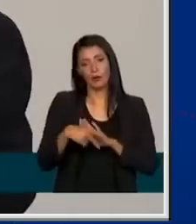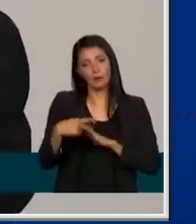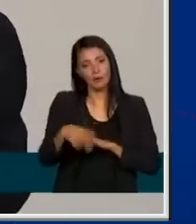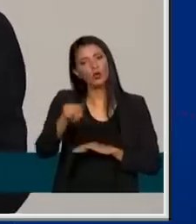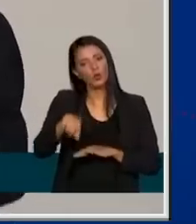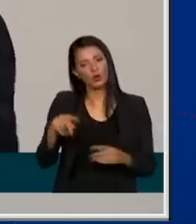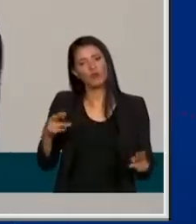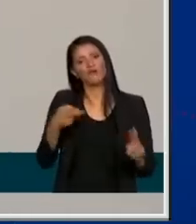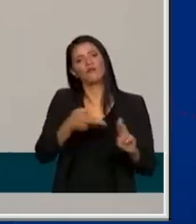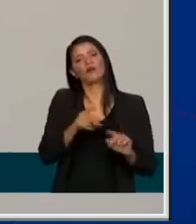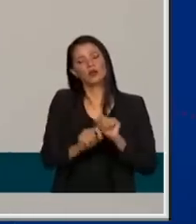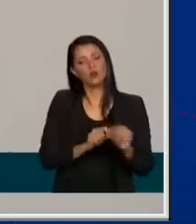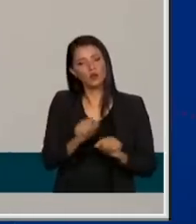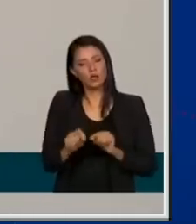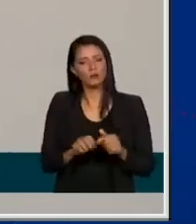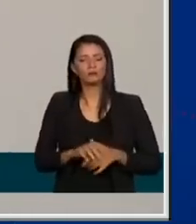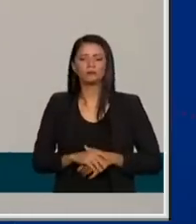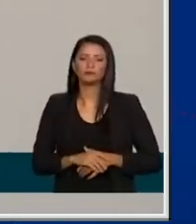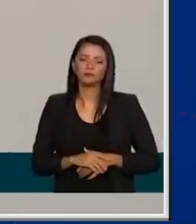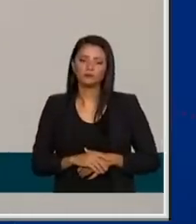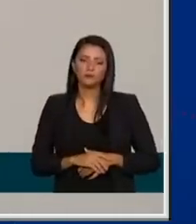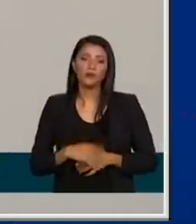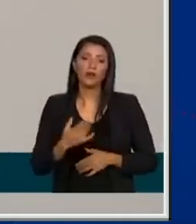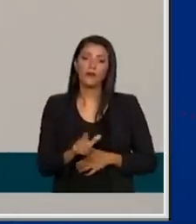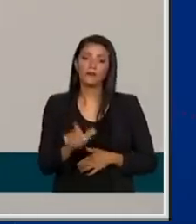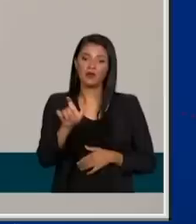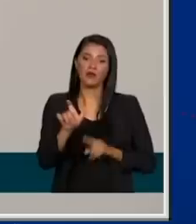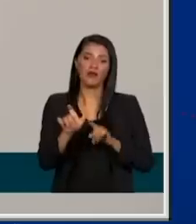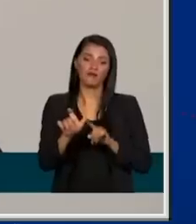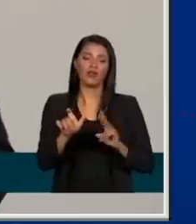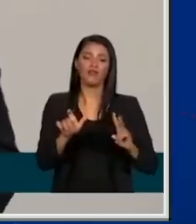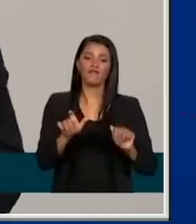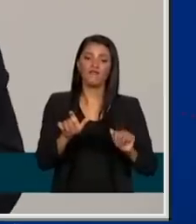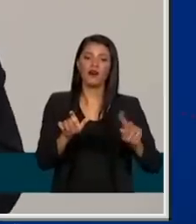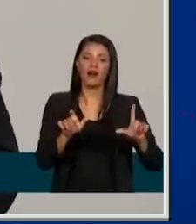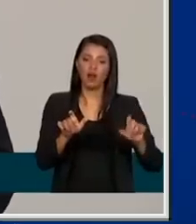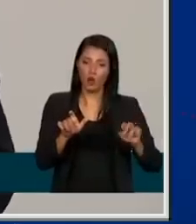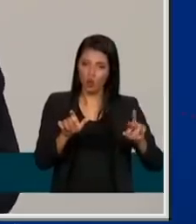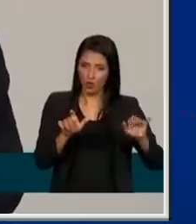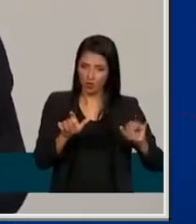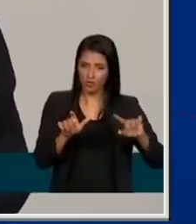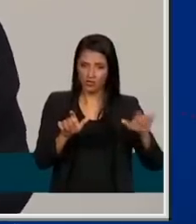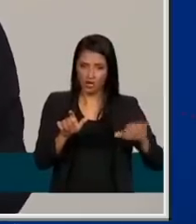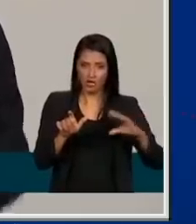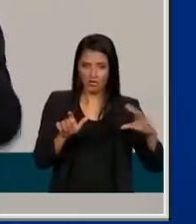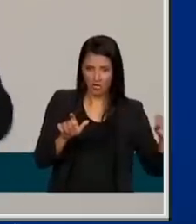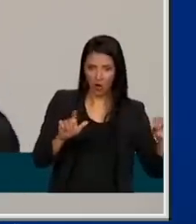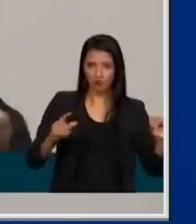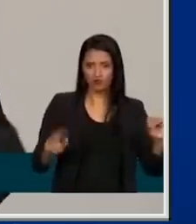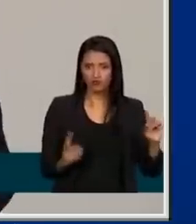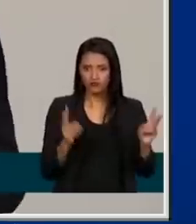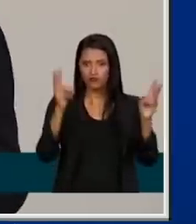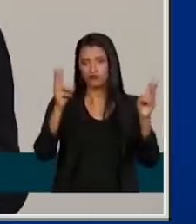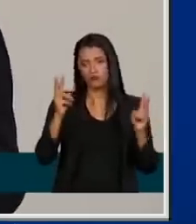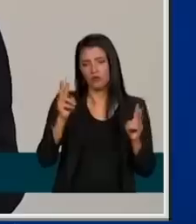Pública daqui do Distrito Federal ela é mantida pela união ela é a origem inclusive da Segurança